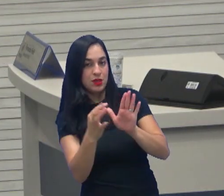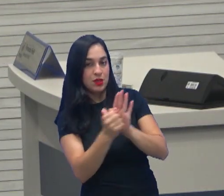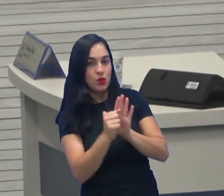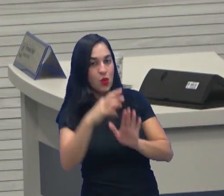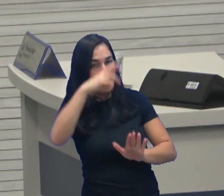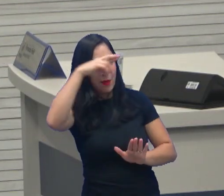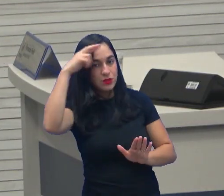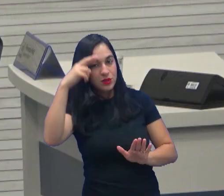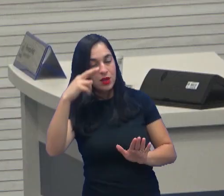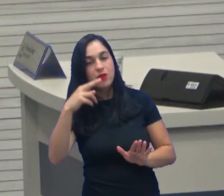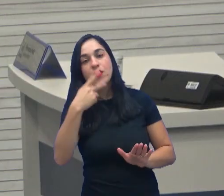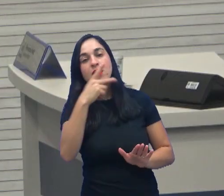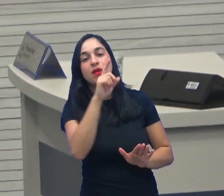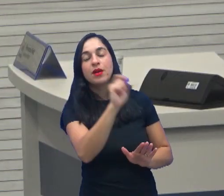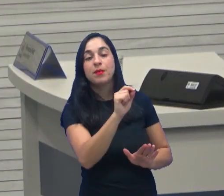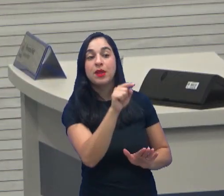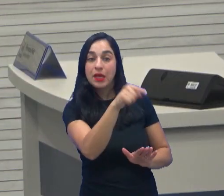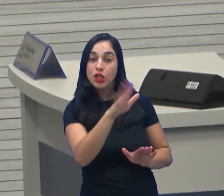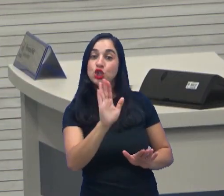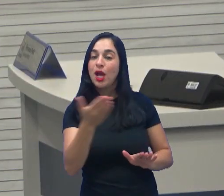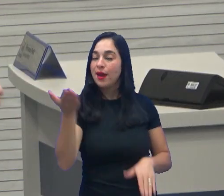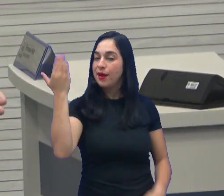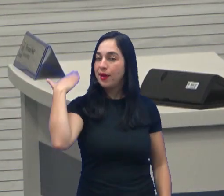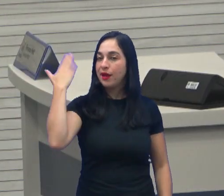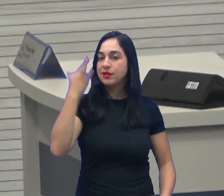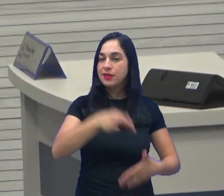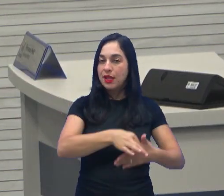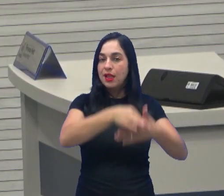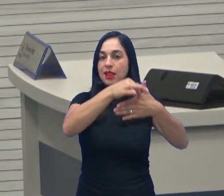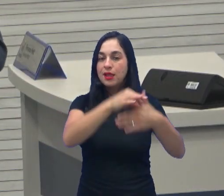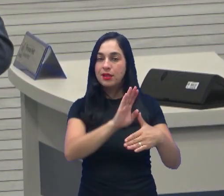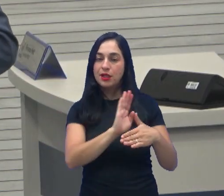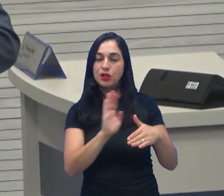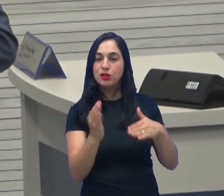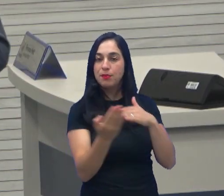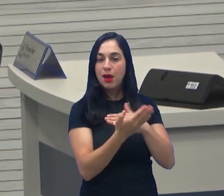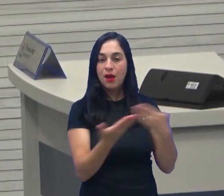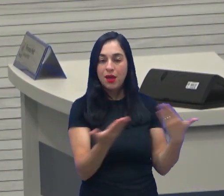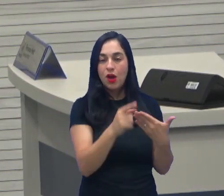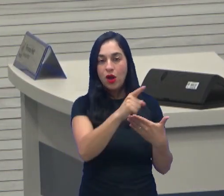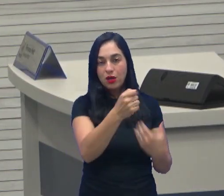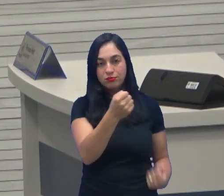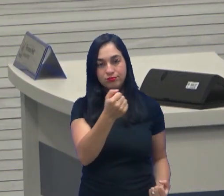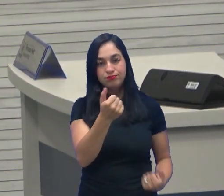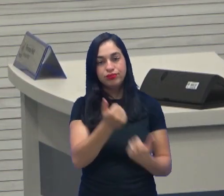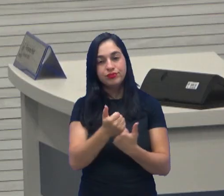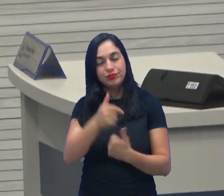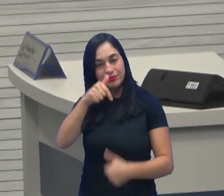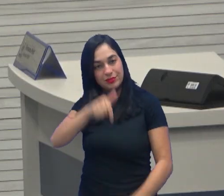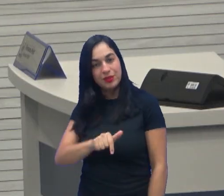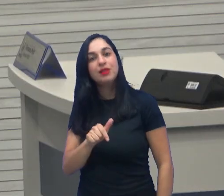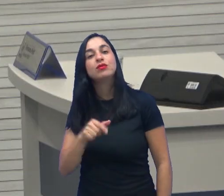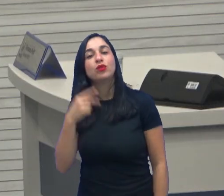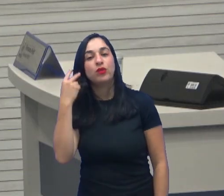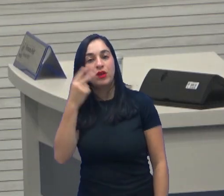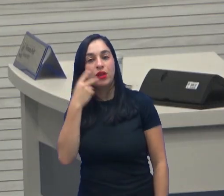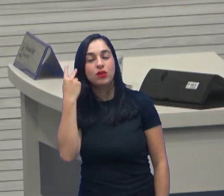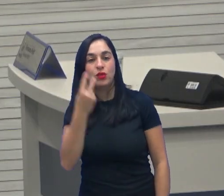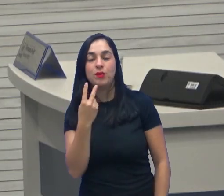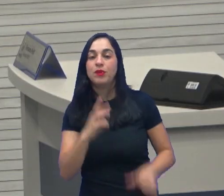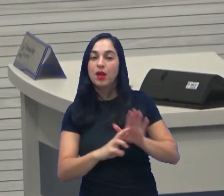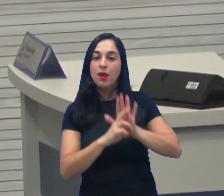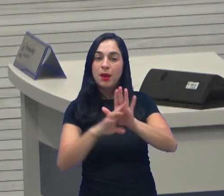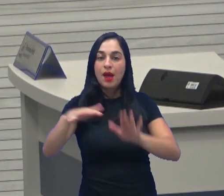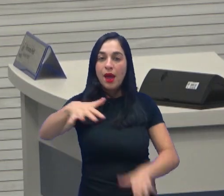foi uma grande liderança comunitária e hoje é um vereador que representa aí a região norte. E eu quero também